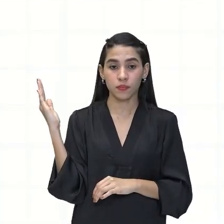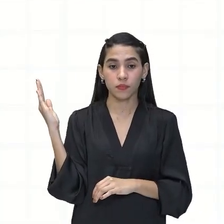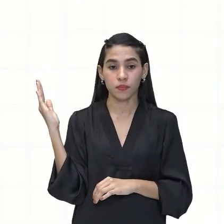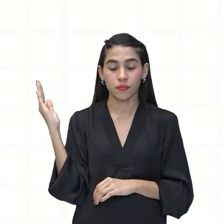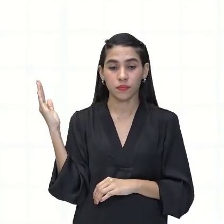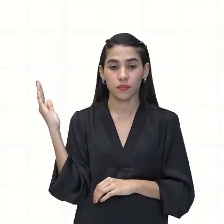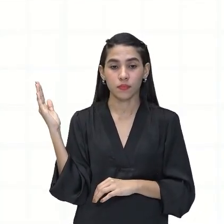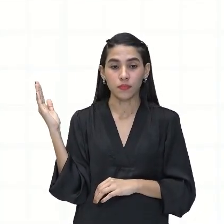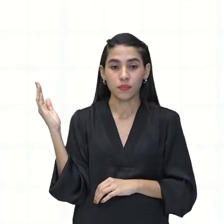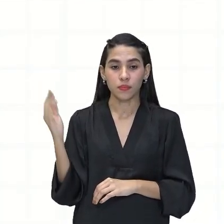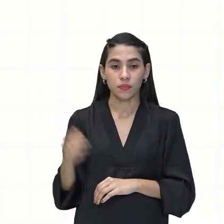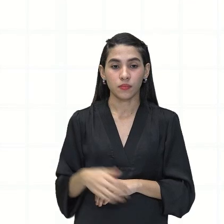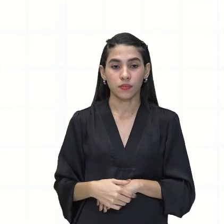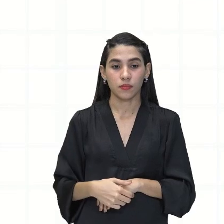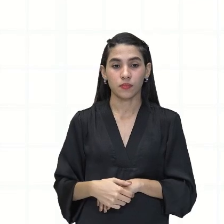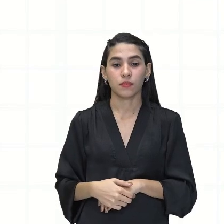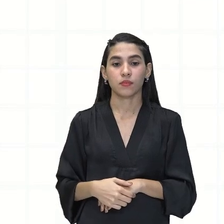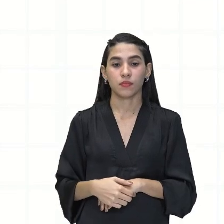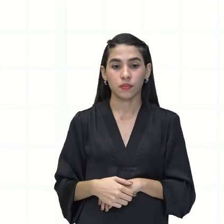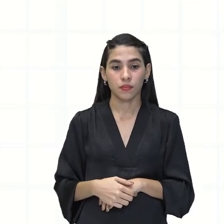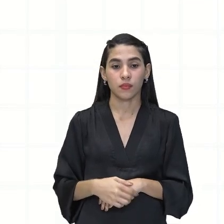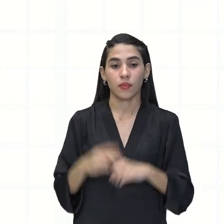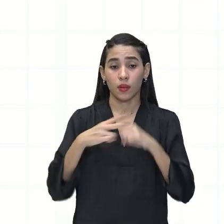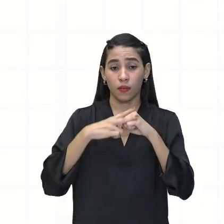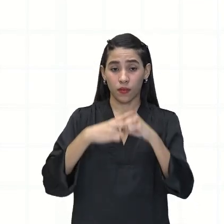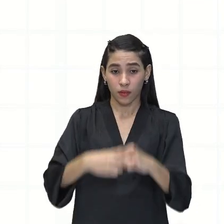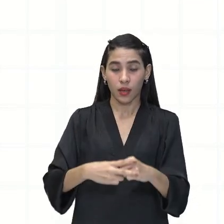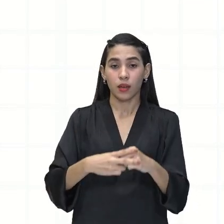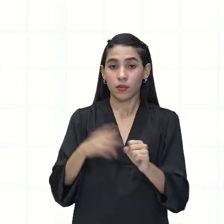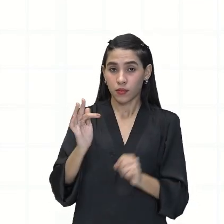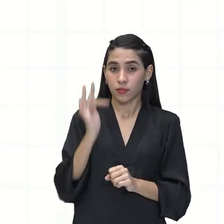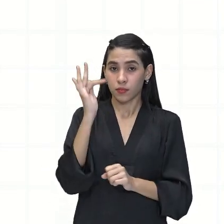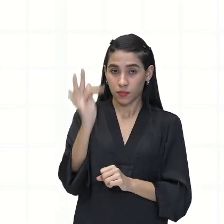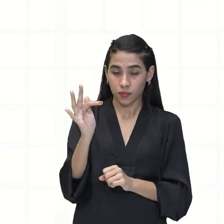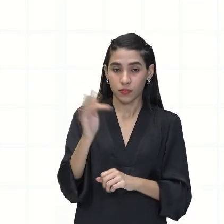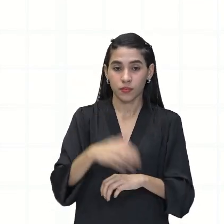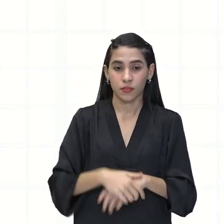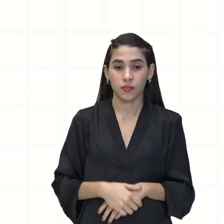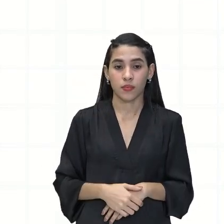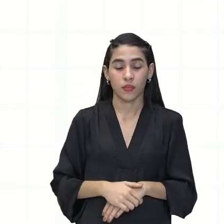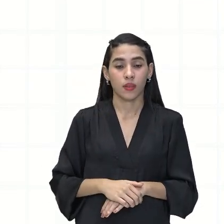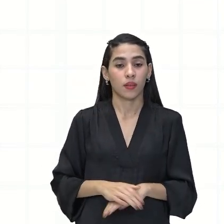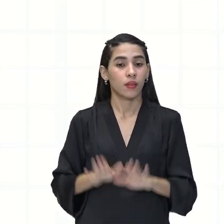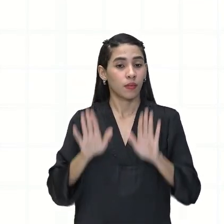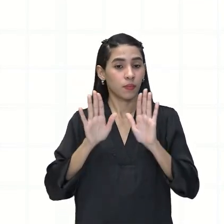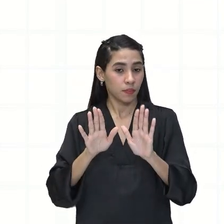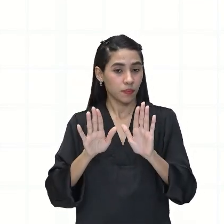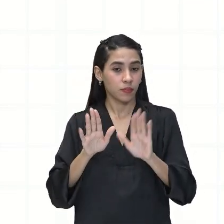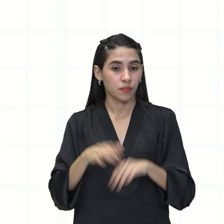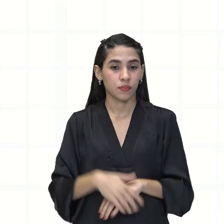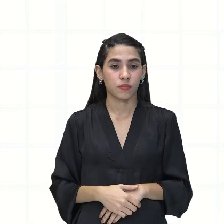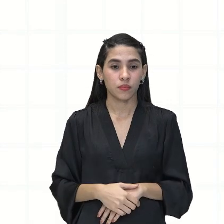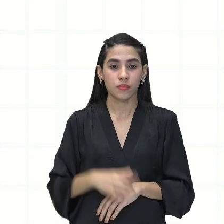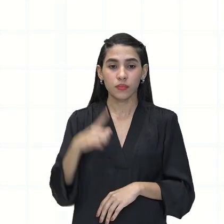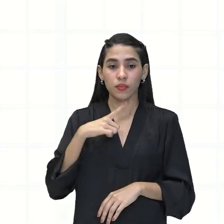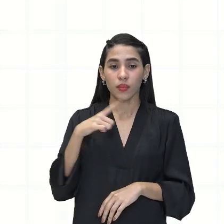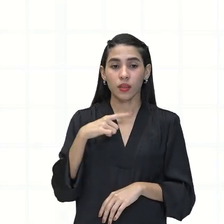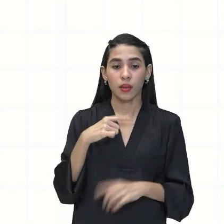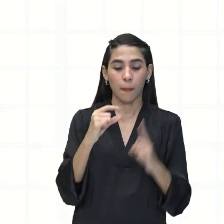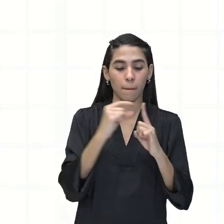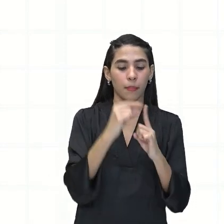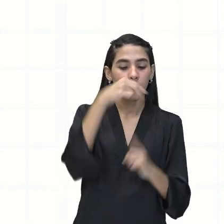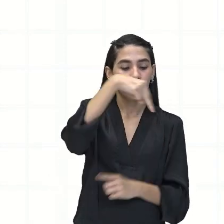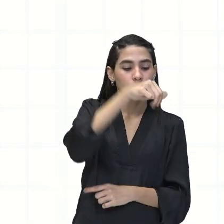erros. O verbo realmente está no futuro do presente. Porém, nós temos aqui um